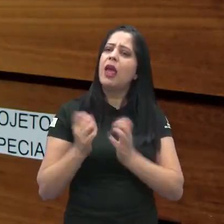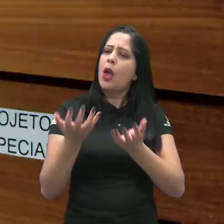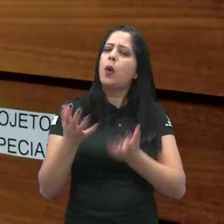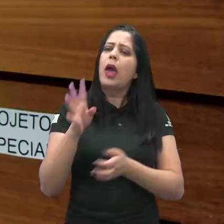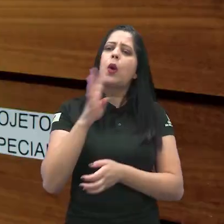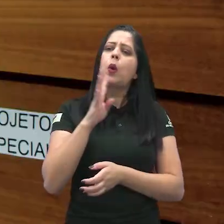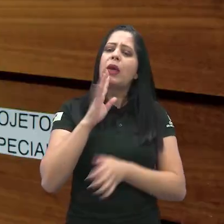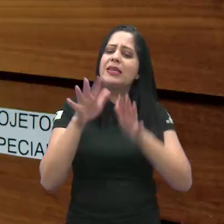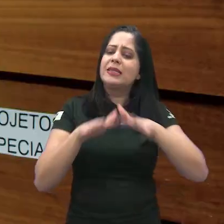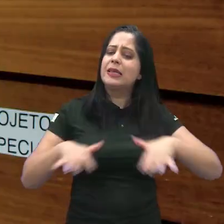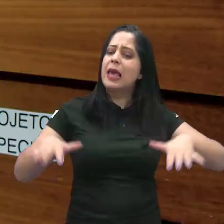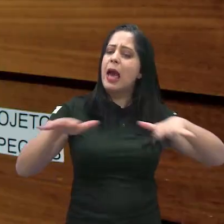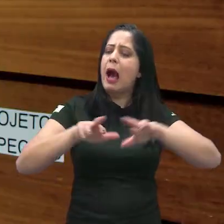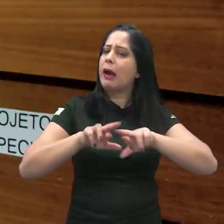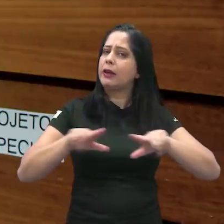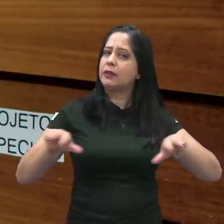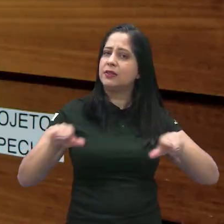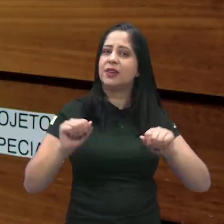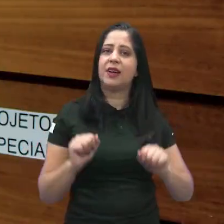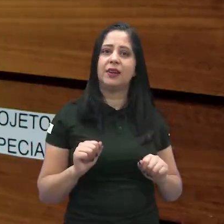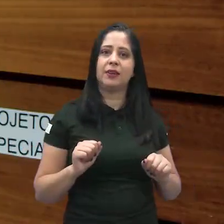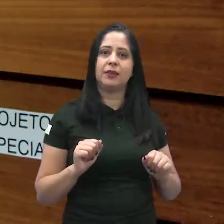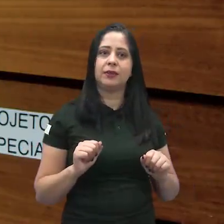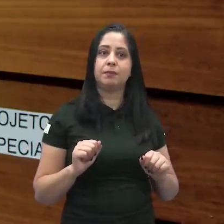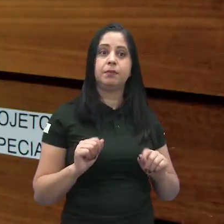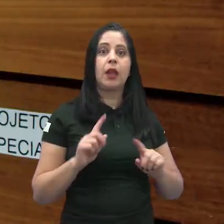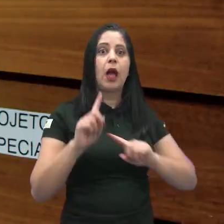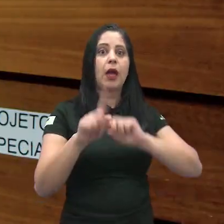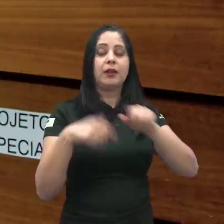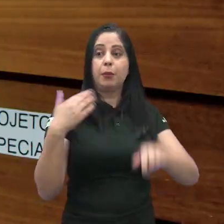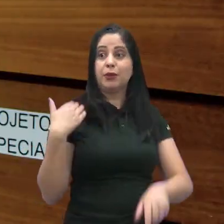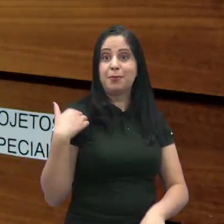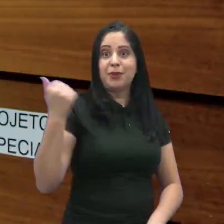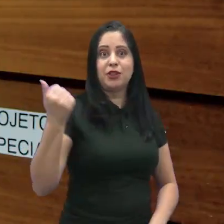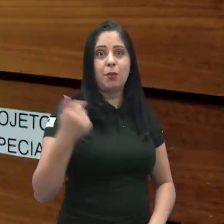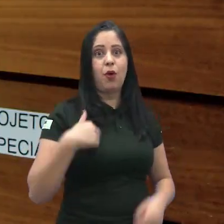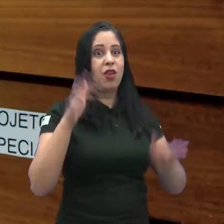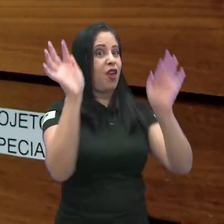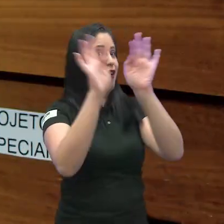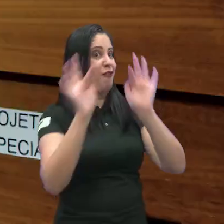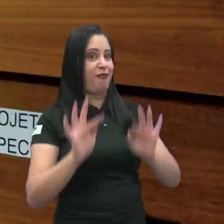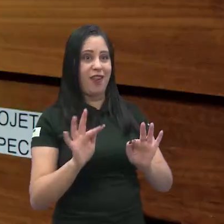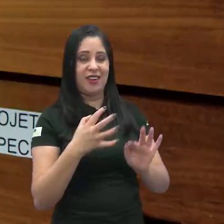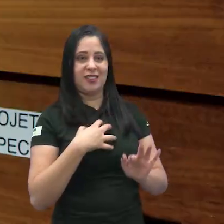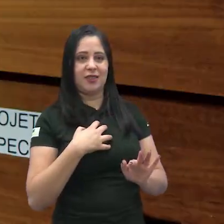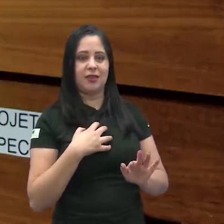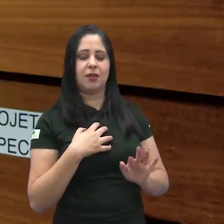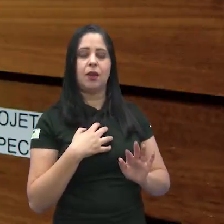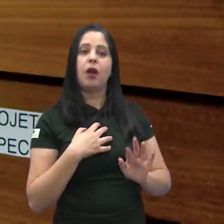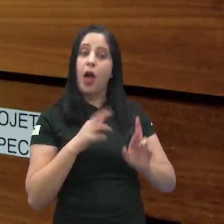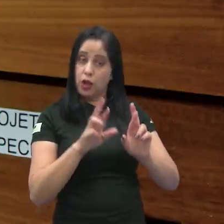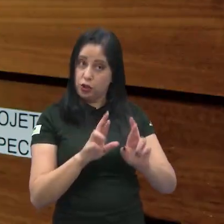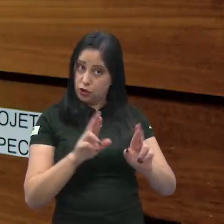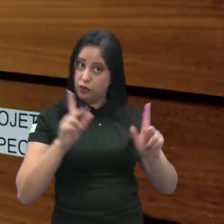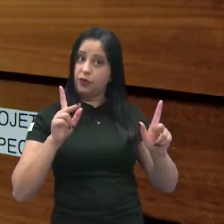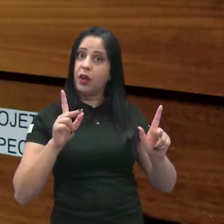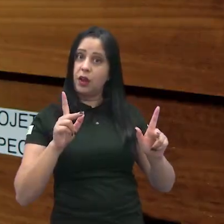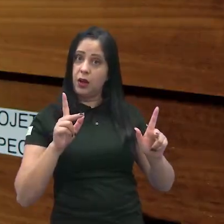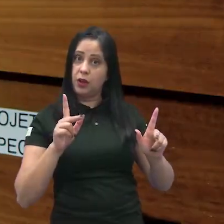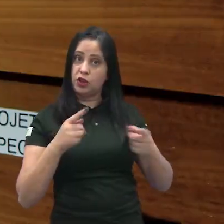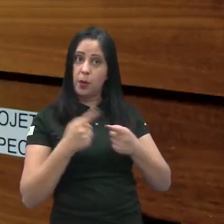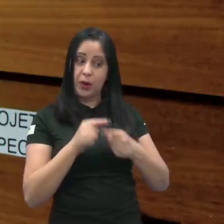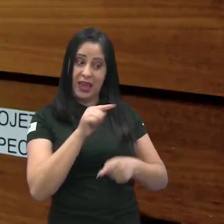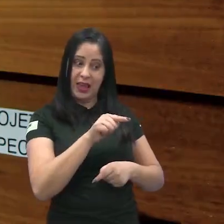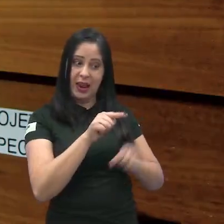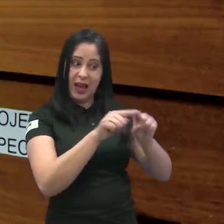da escola, especifiquei a secretaria. Aí quando eles me chamaram, eu fiquei muito feliz, é muito diferente. Porque dentro de sala a gente tem